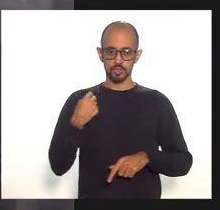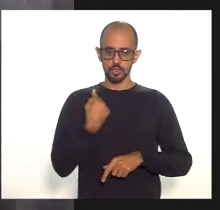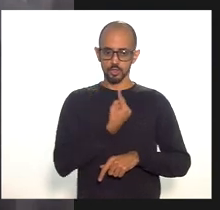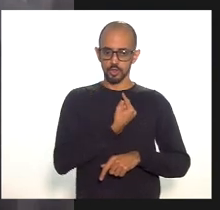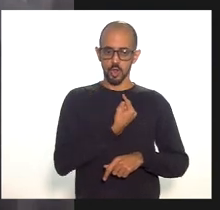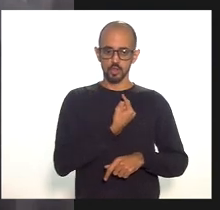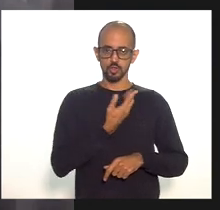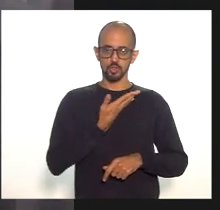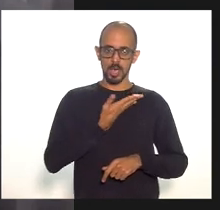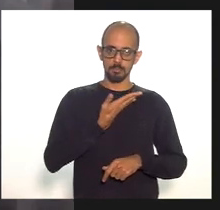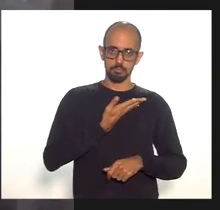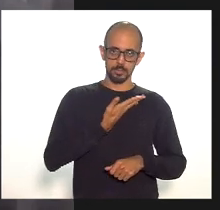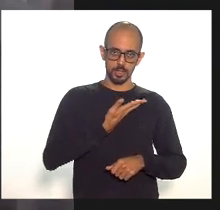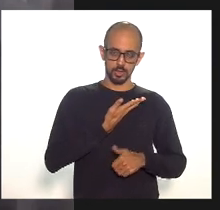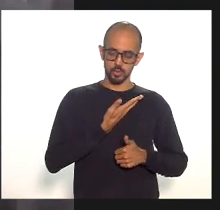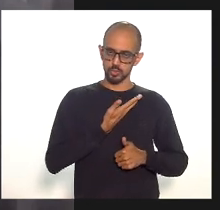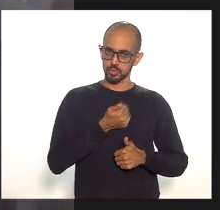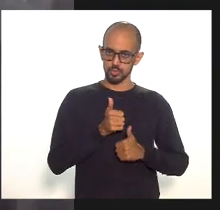amigos, companheiros,